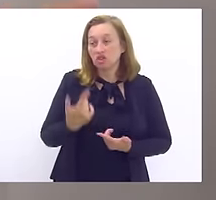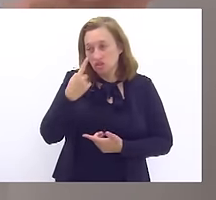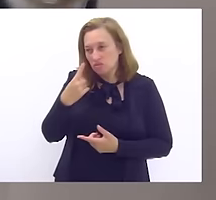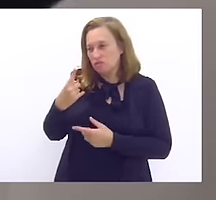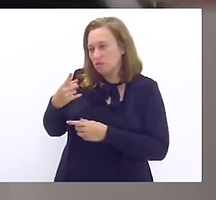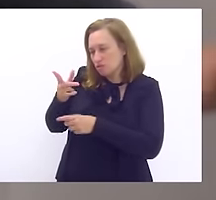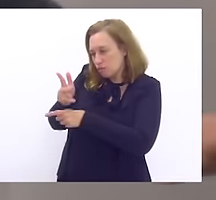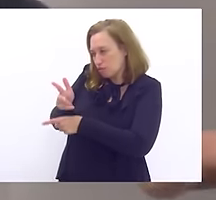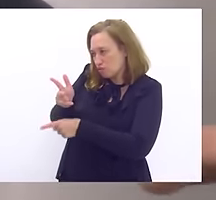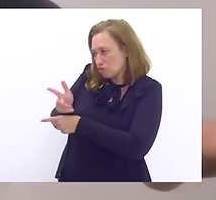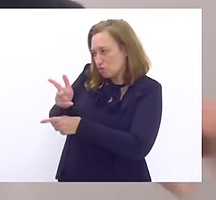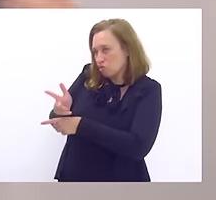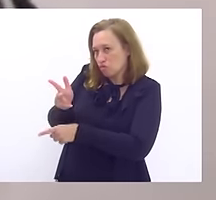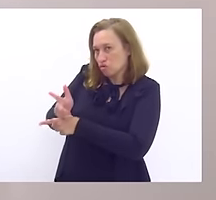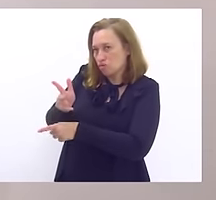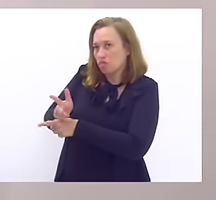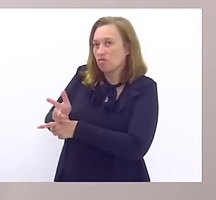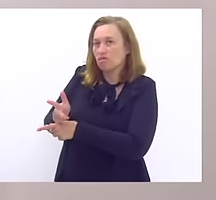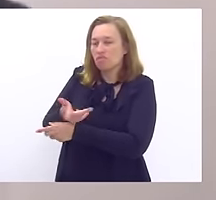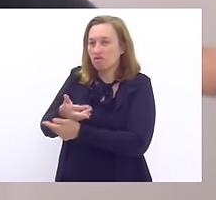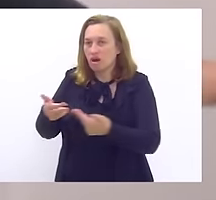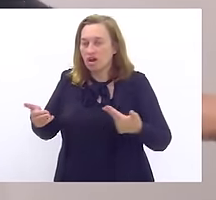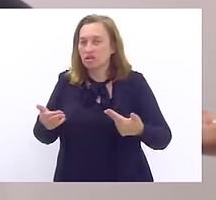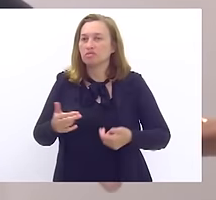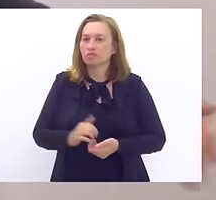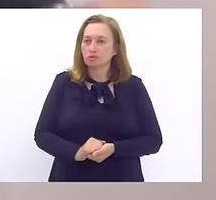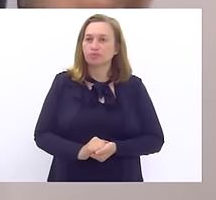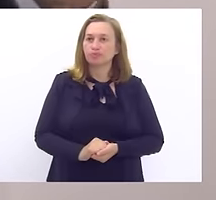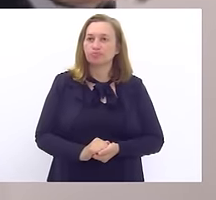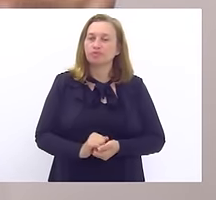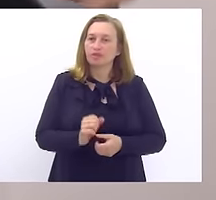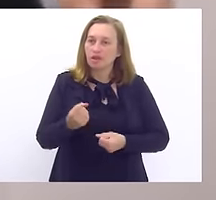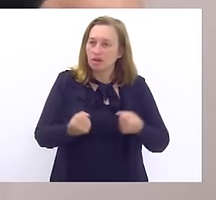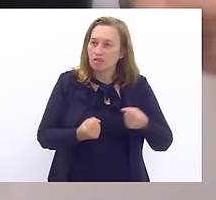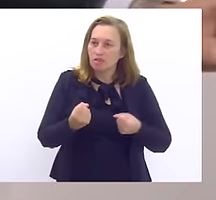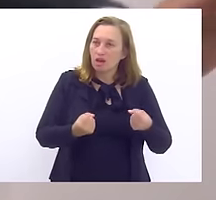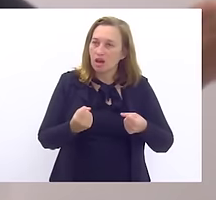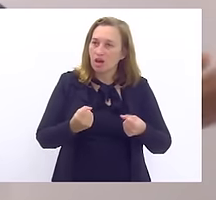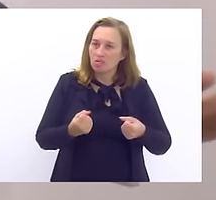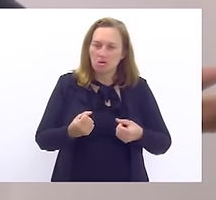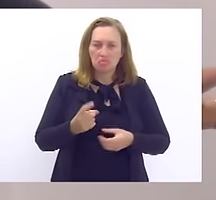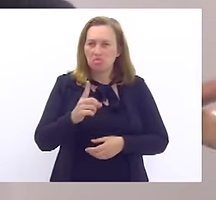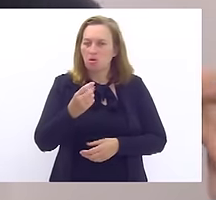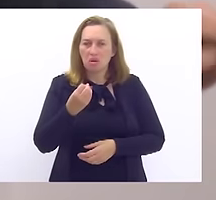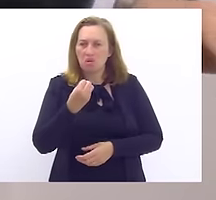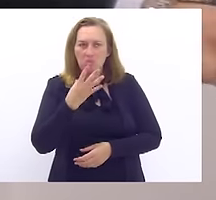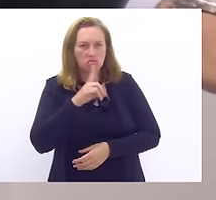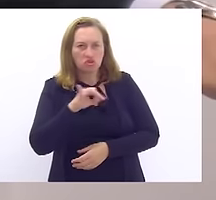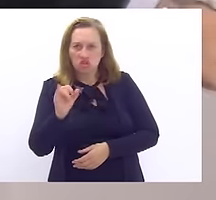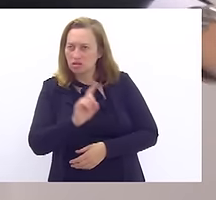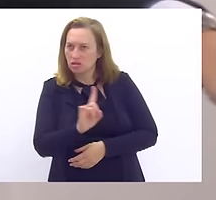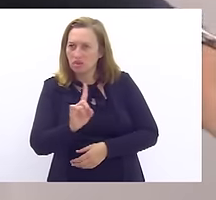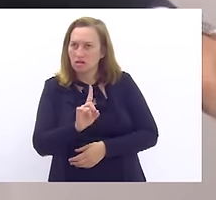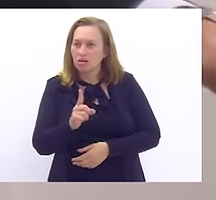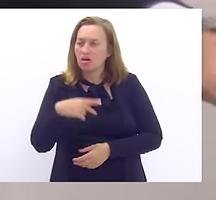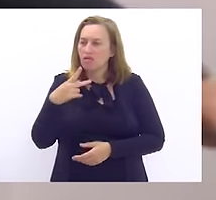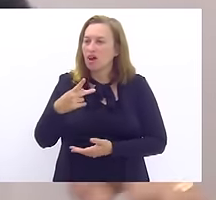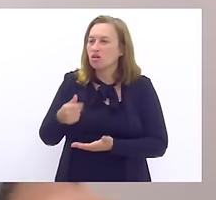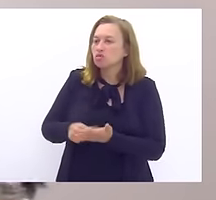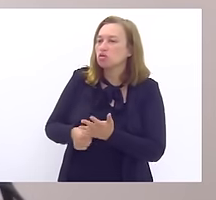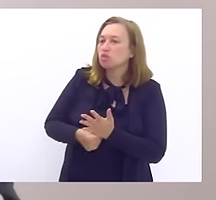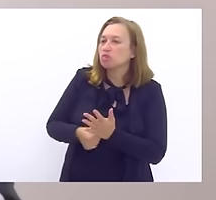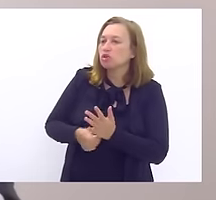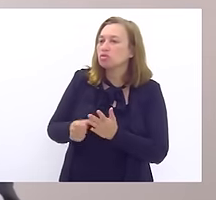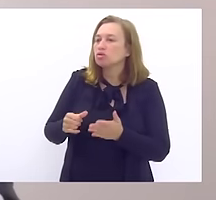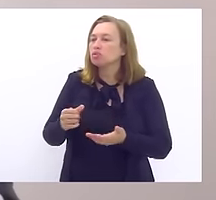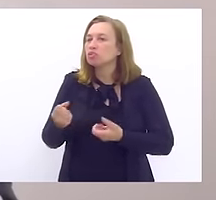filmou várias para um veículo o agente do Detran tá para o veículo muitas vezes não dá nem bom dia para pessoa fala assim documento do carro e